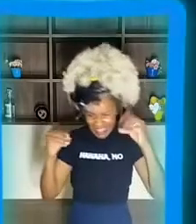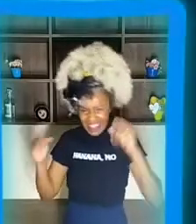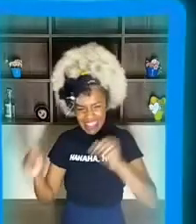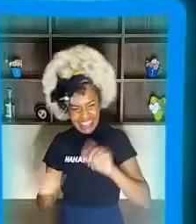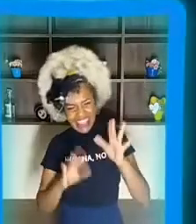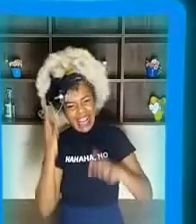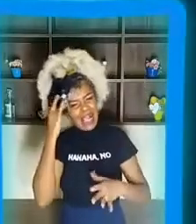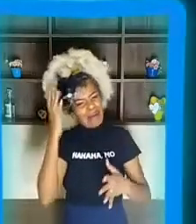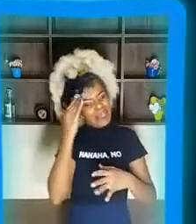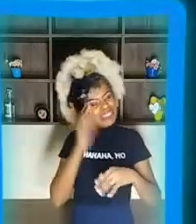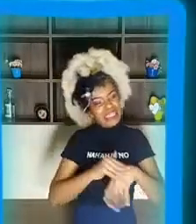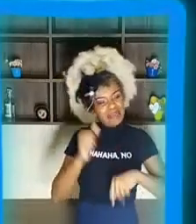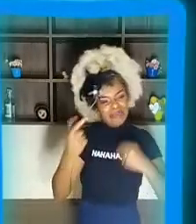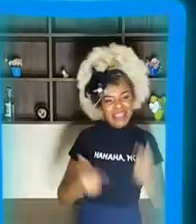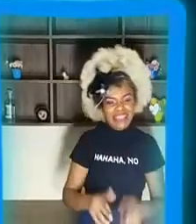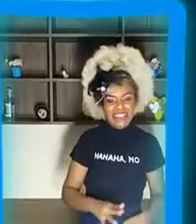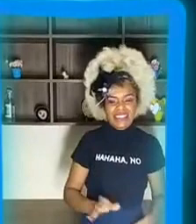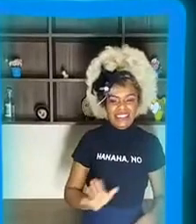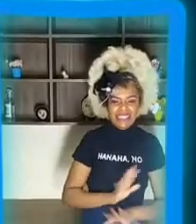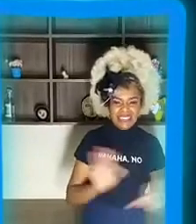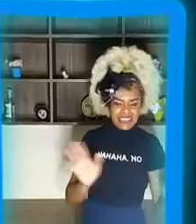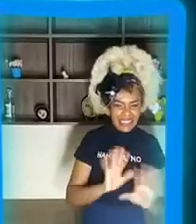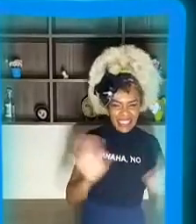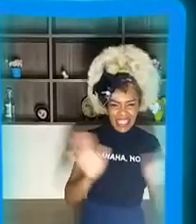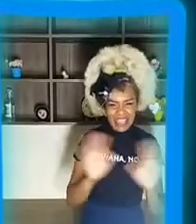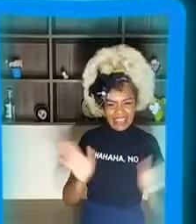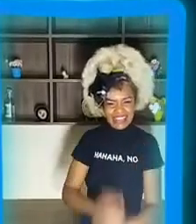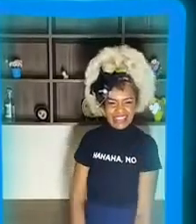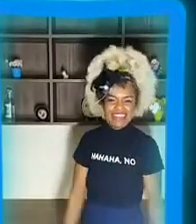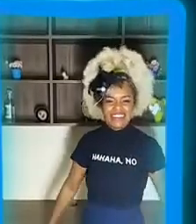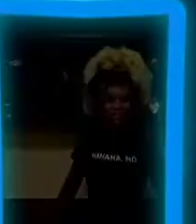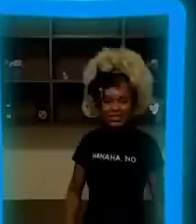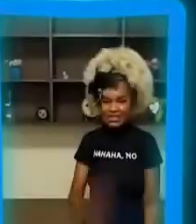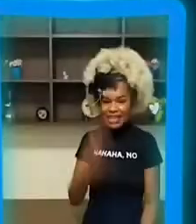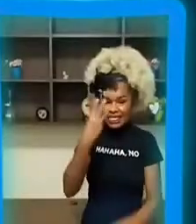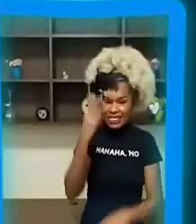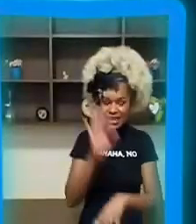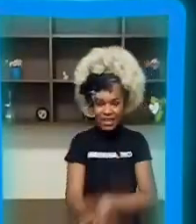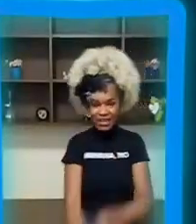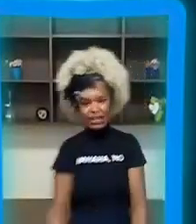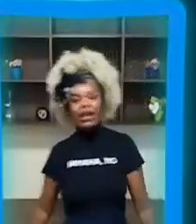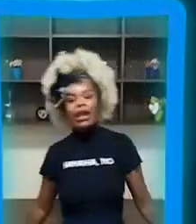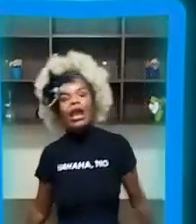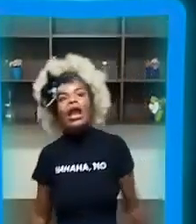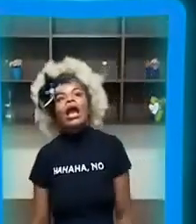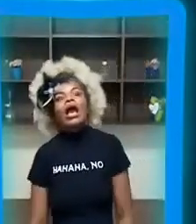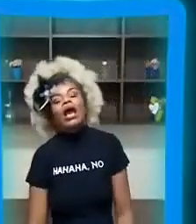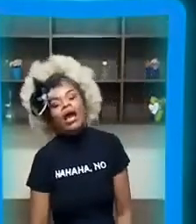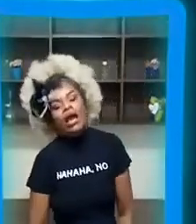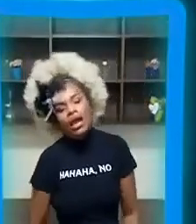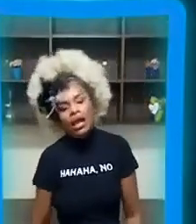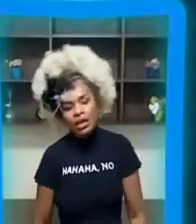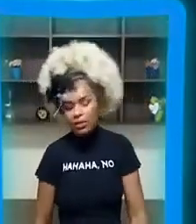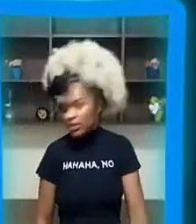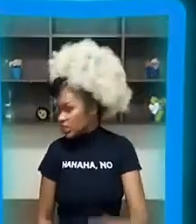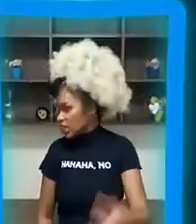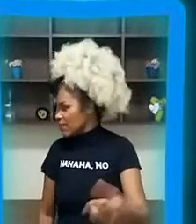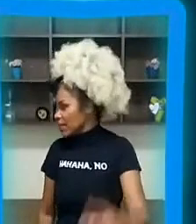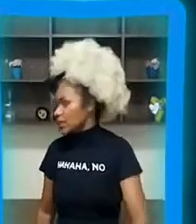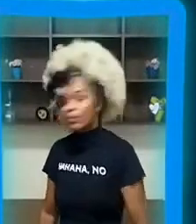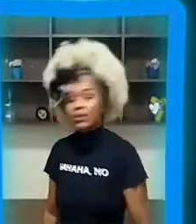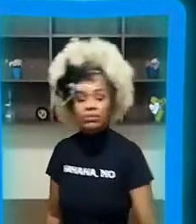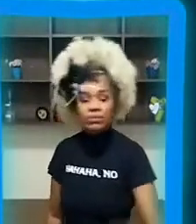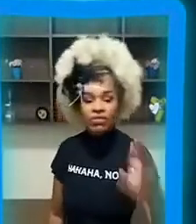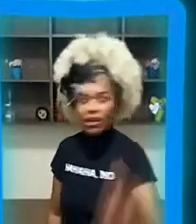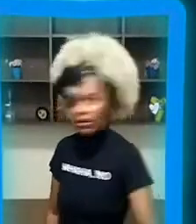3 horas! Não esqueça, gente, apareça! Ó, 3 horas, Carlinhos! E nada de me mandar botar roupa de chacrinha, pelo amor de Deus.